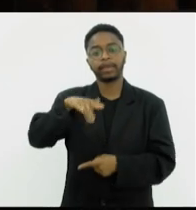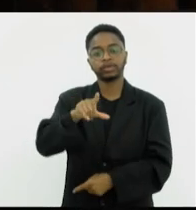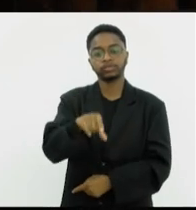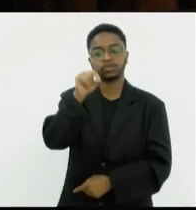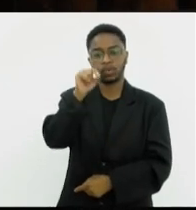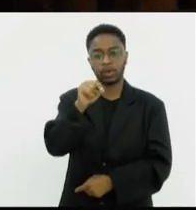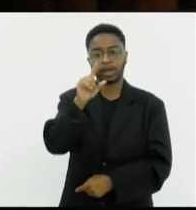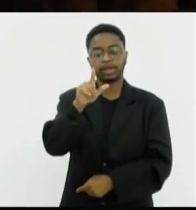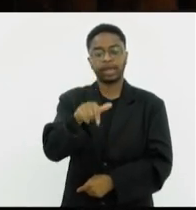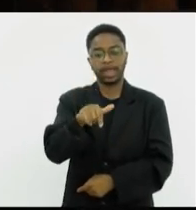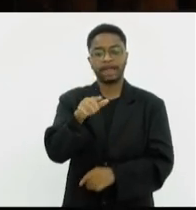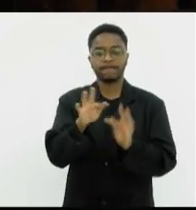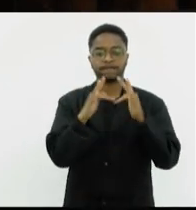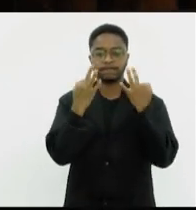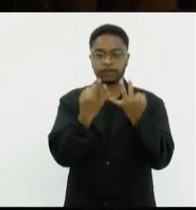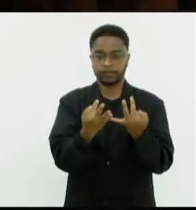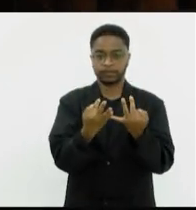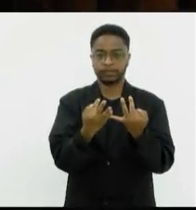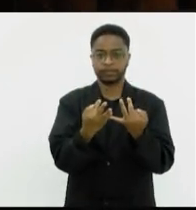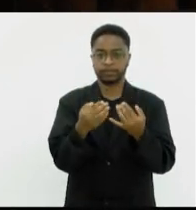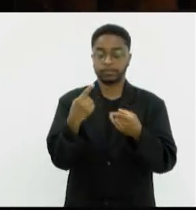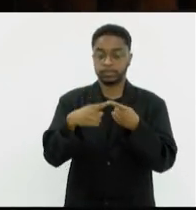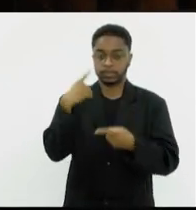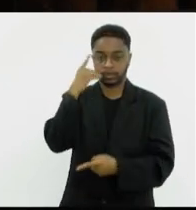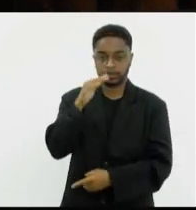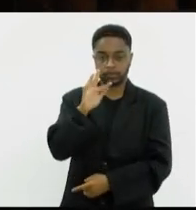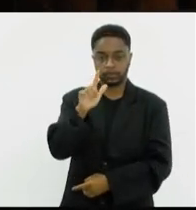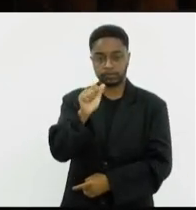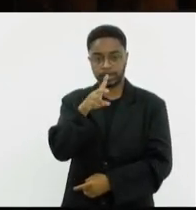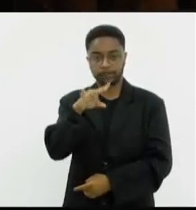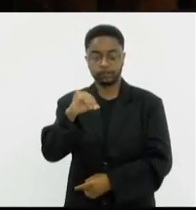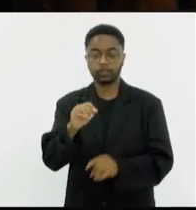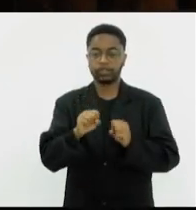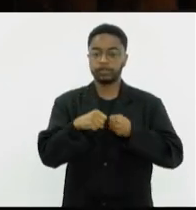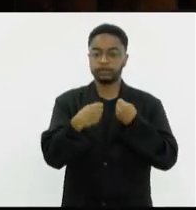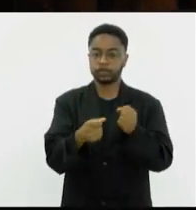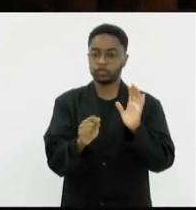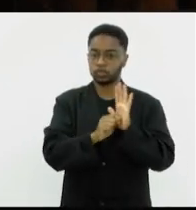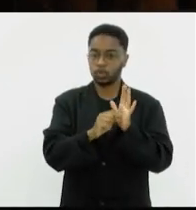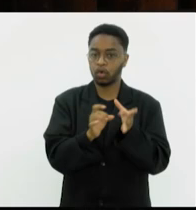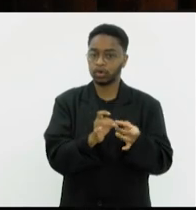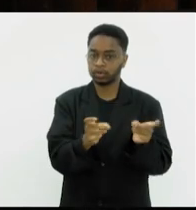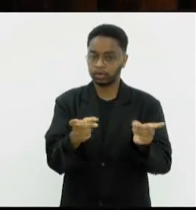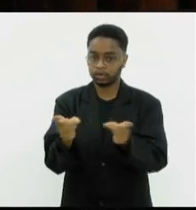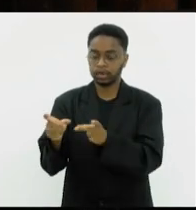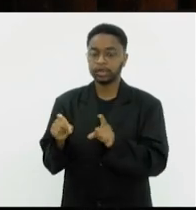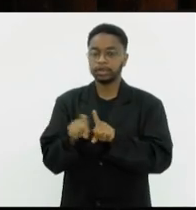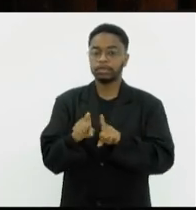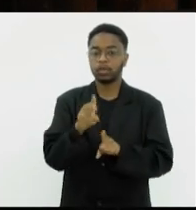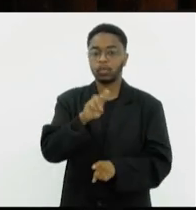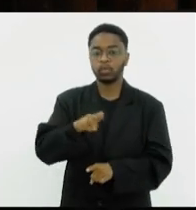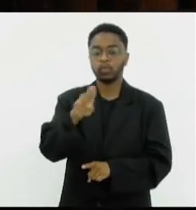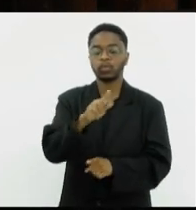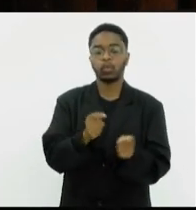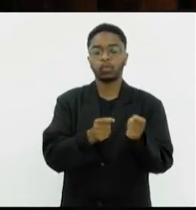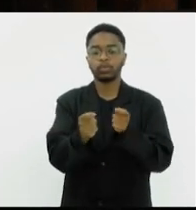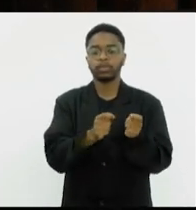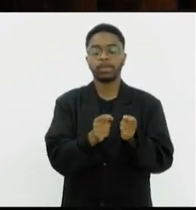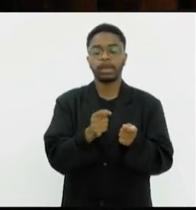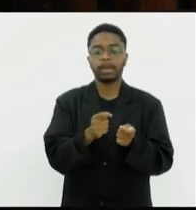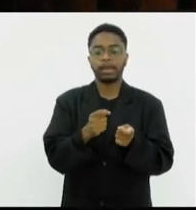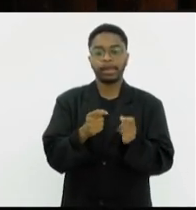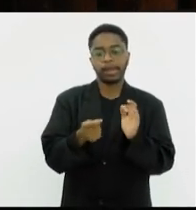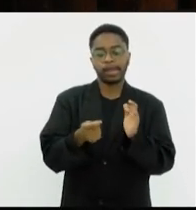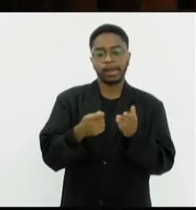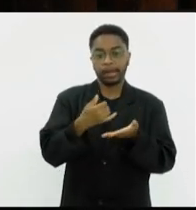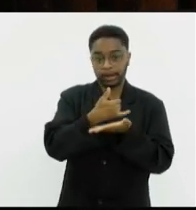sexualidade são as famílias. Deputado Flávio Serafini defende tráfico de drogas, defende o uso controlado de crack. O partido dele defende